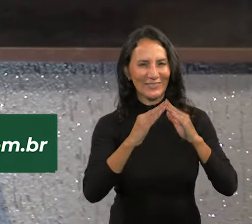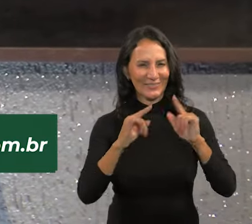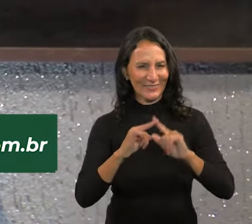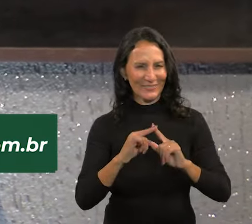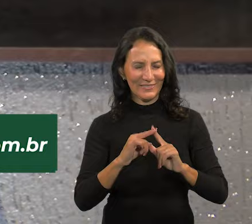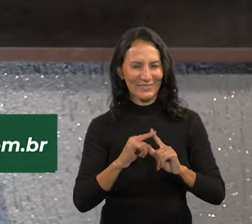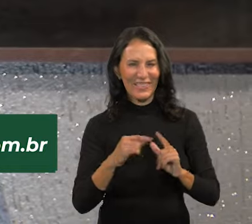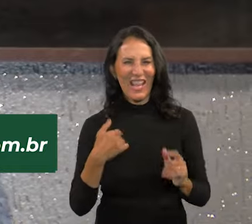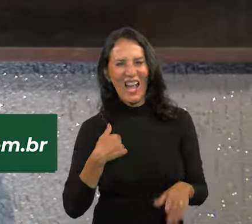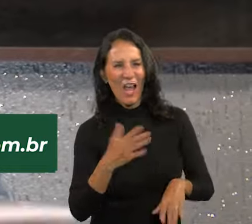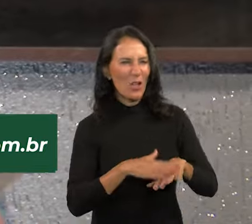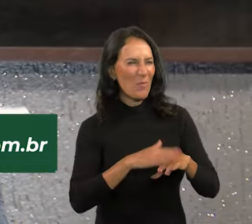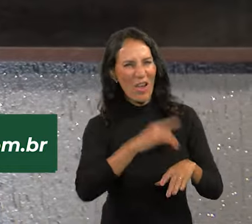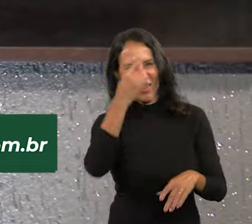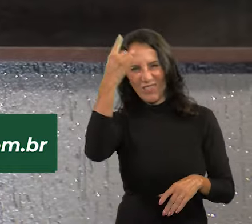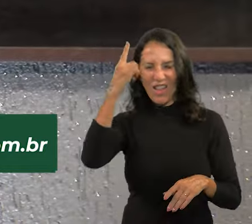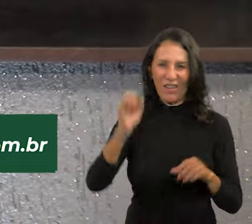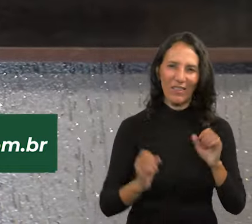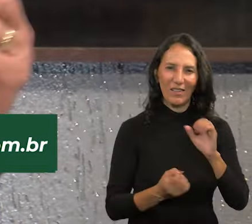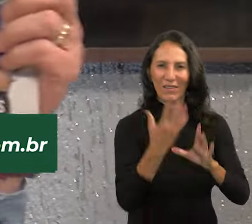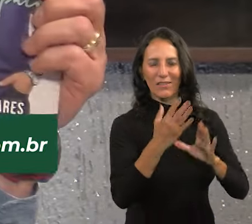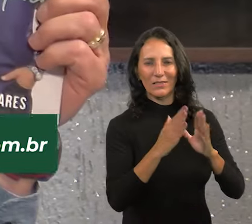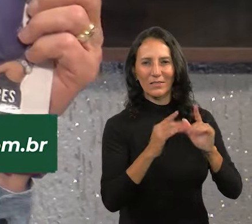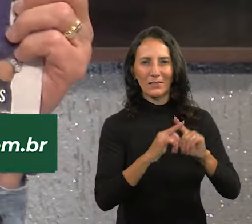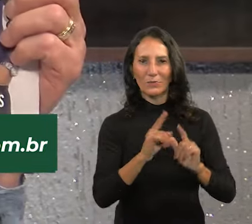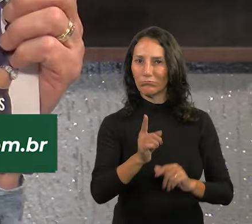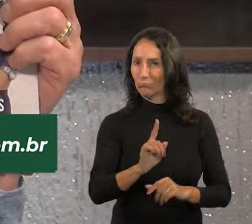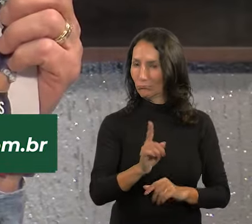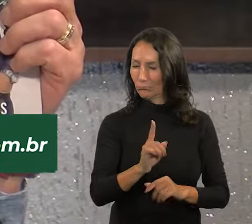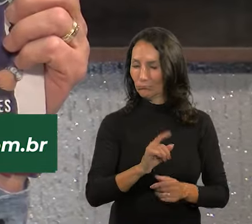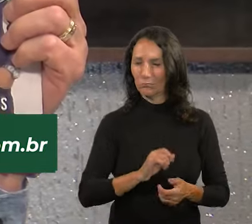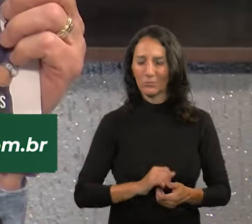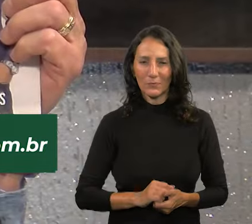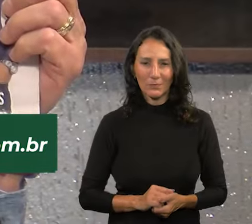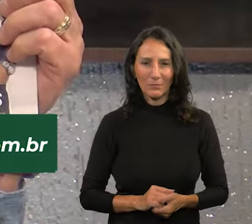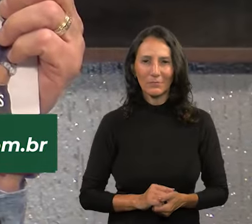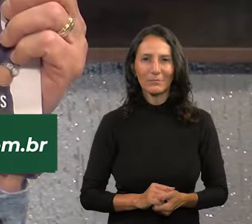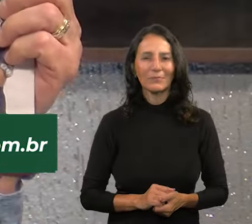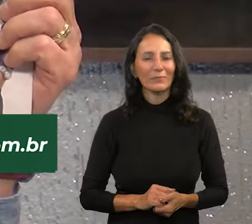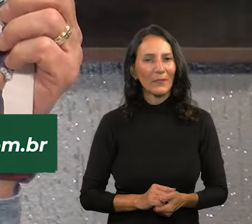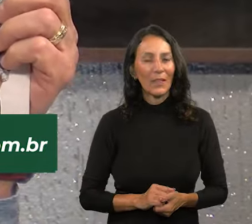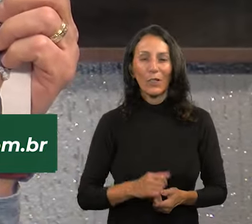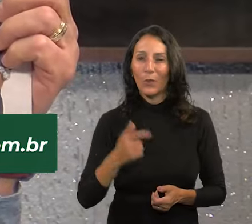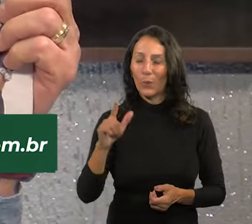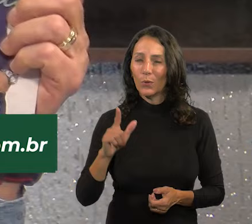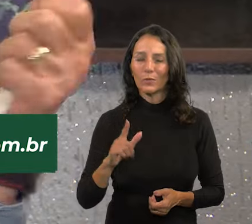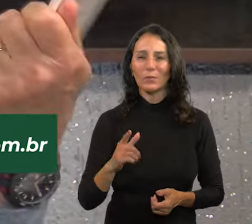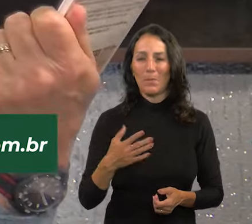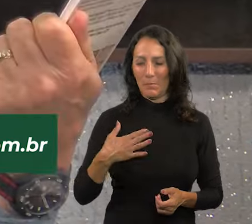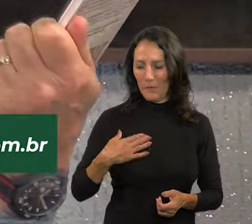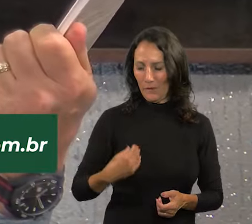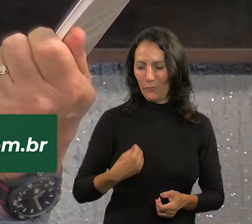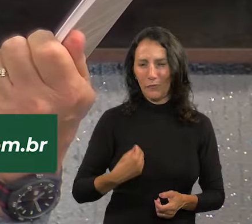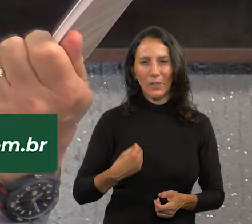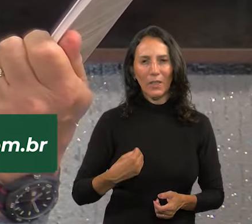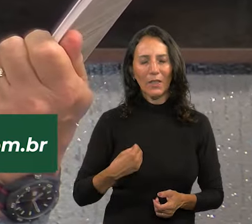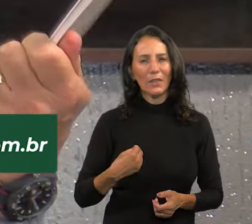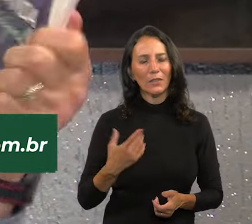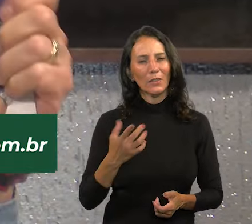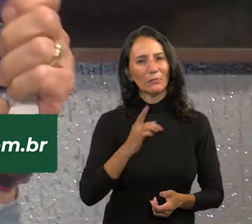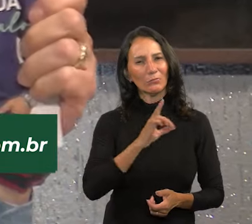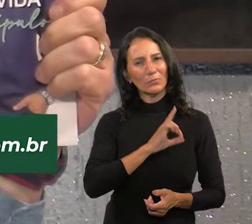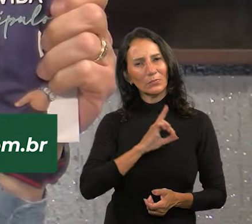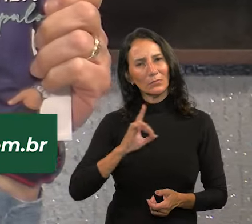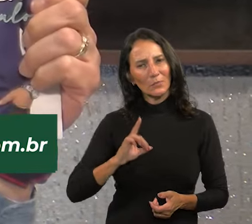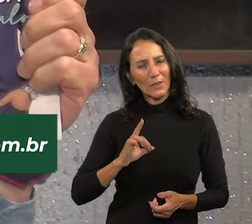vou abrir uma igreja. E esse aqui, minha vida, o discípulo. Tem muitas coisas boas na minha vida que